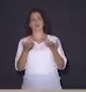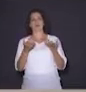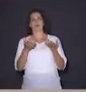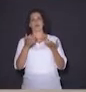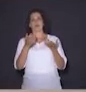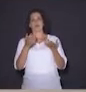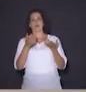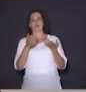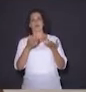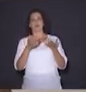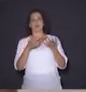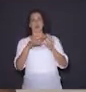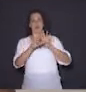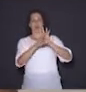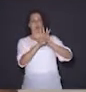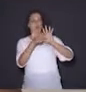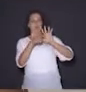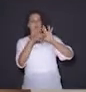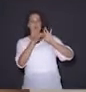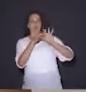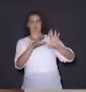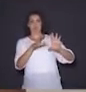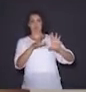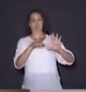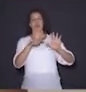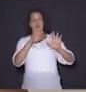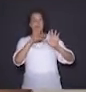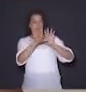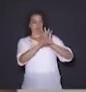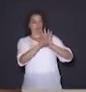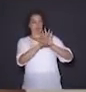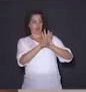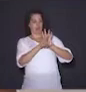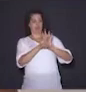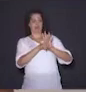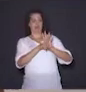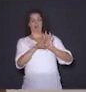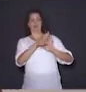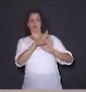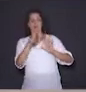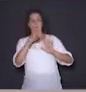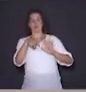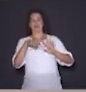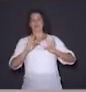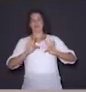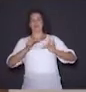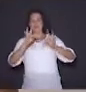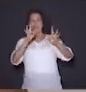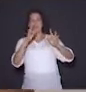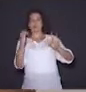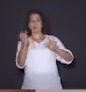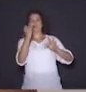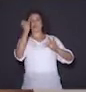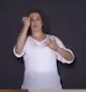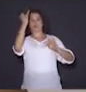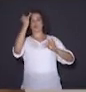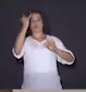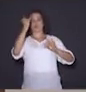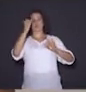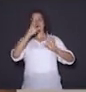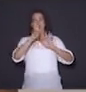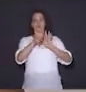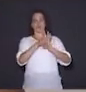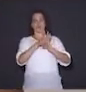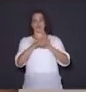das exceções do marco civil ou seja as exceções que o marco civil chama de requisitos técnicos indispensáveis é a prestação